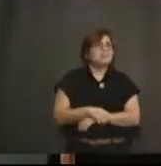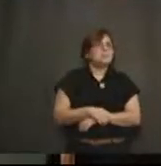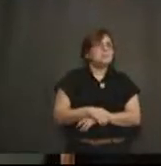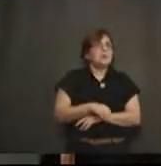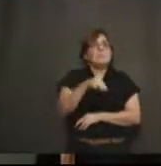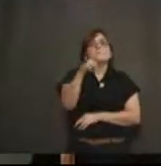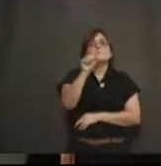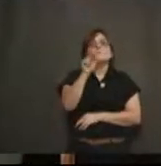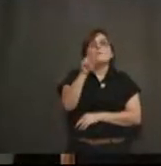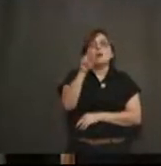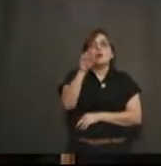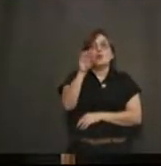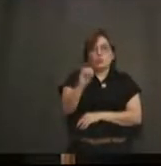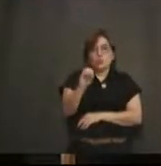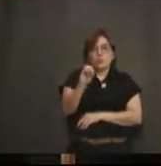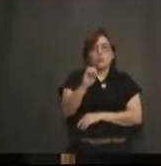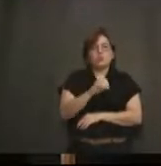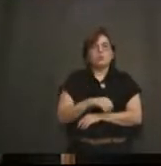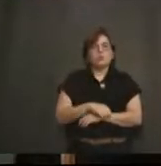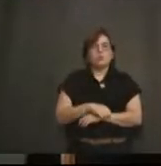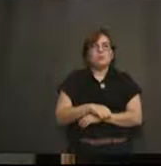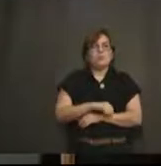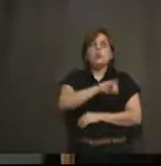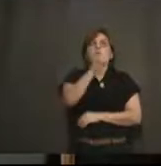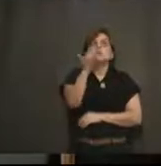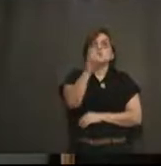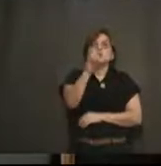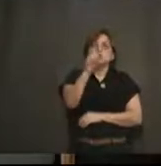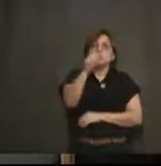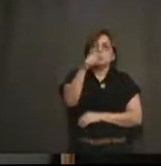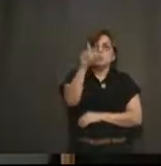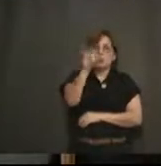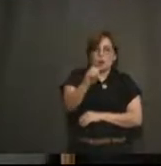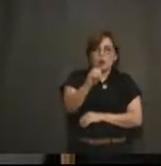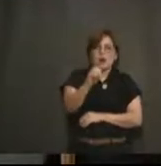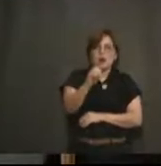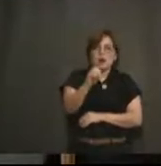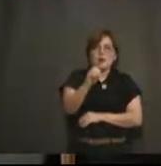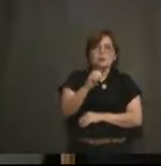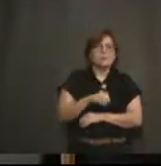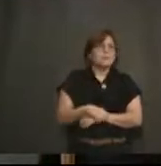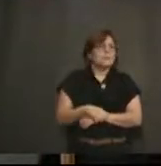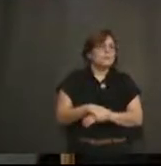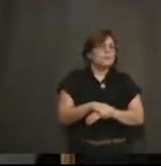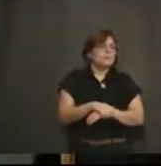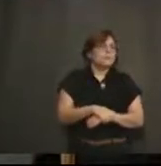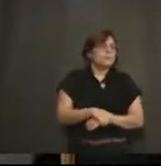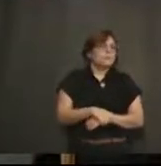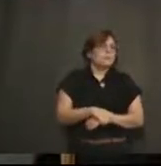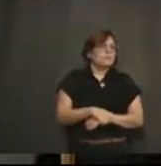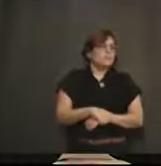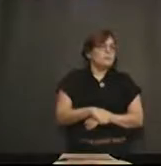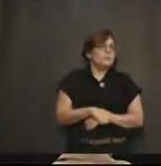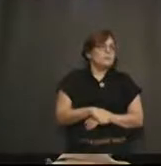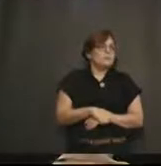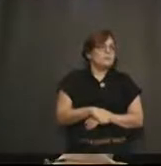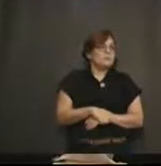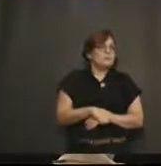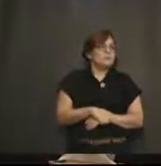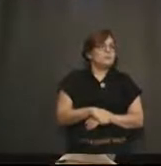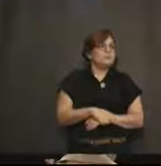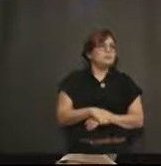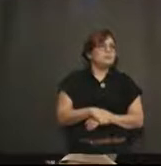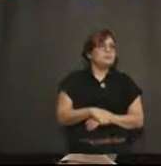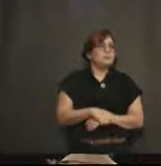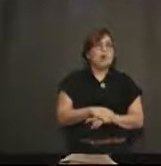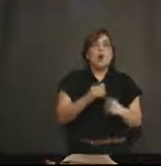Mauro da Costa Correia, João da Costa Correia e Mauro Costa da Silva Filho. Então, eles serão